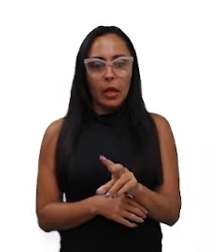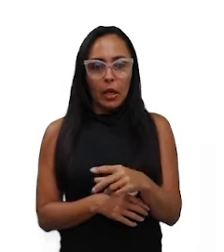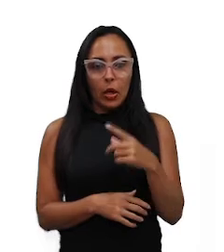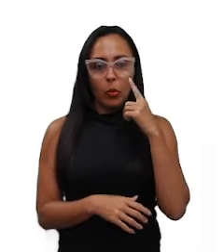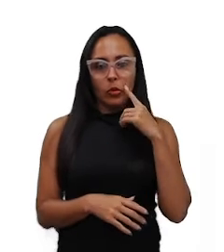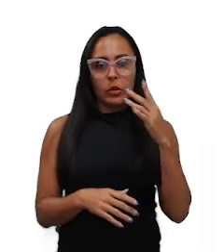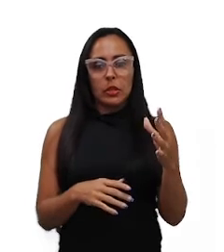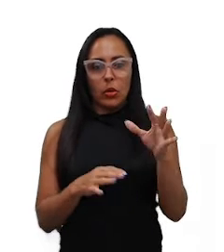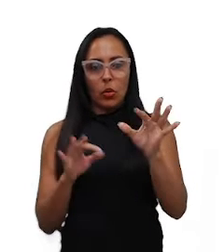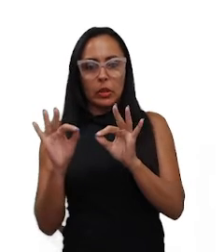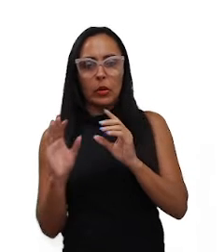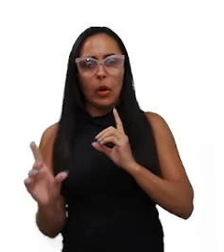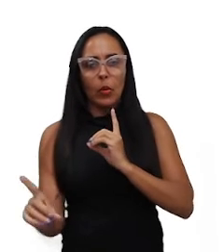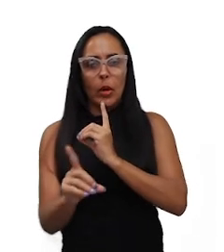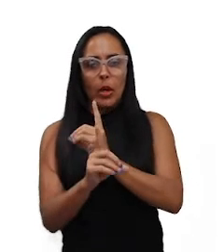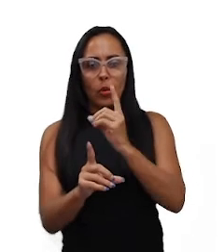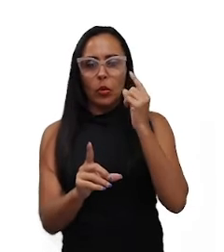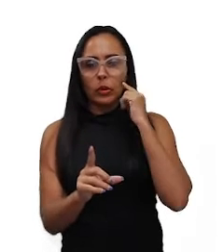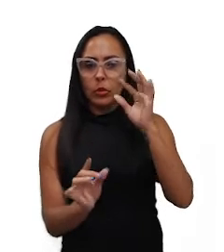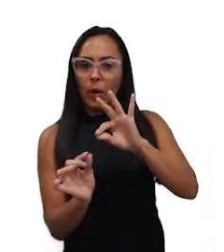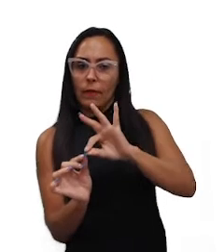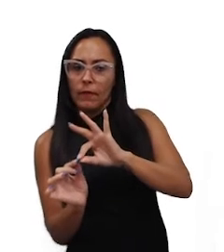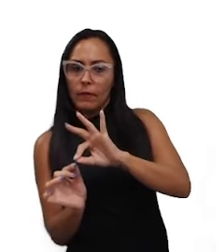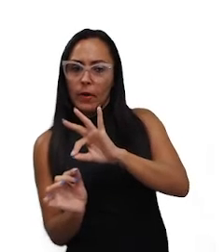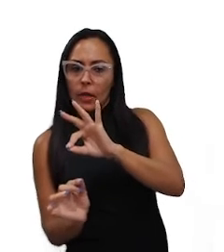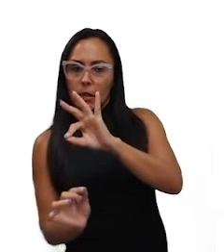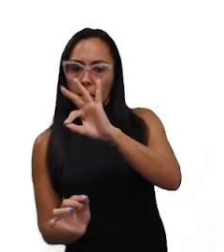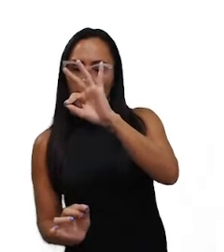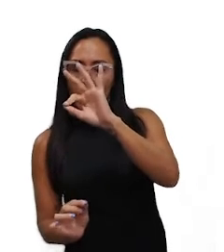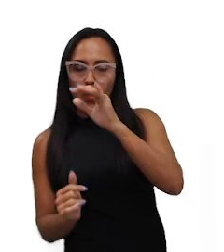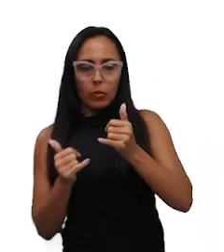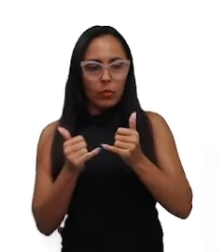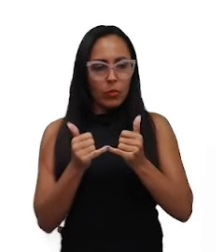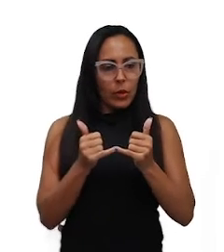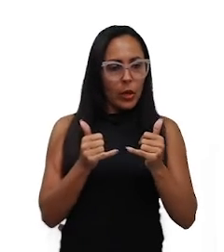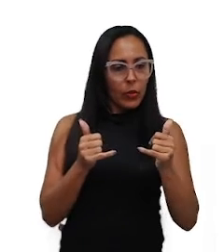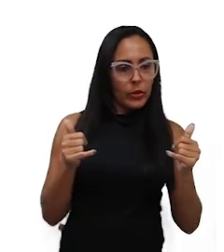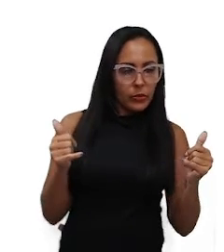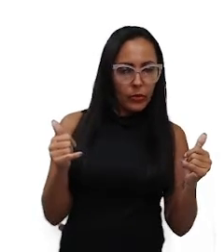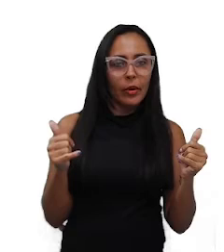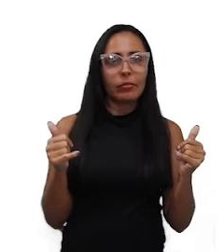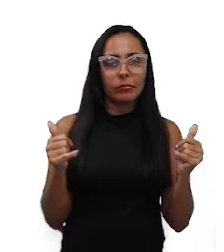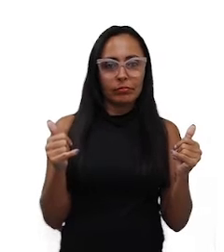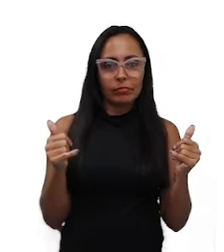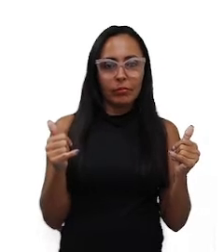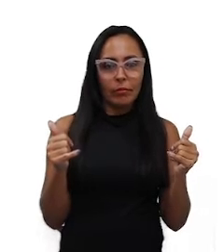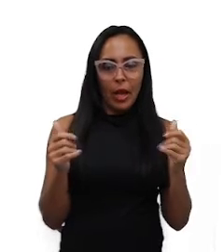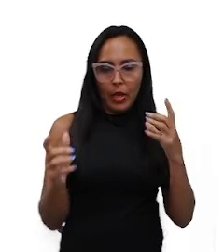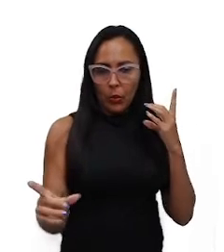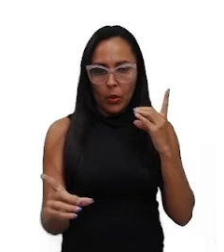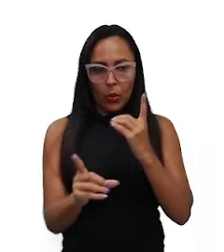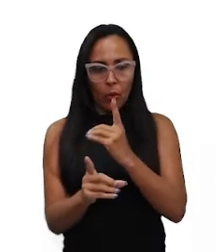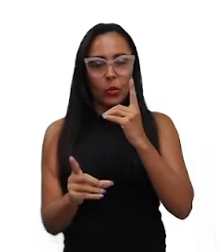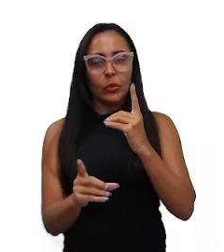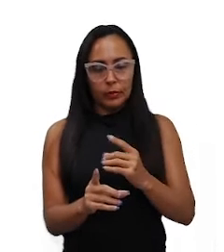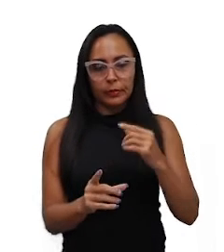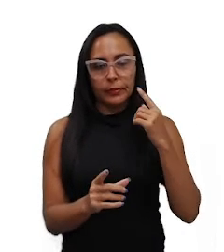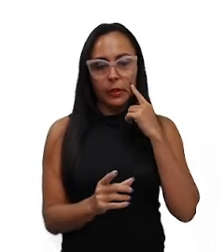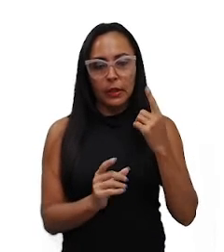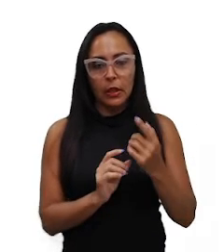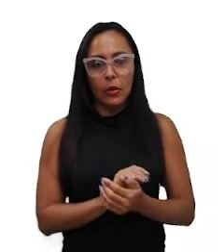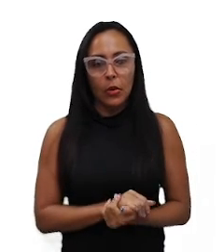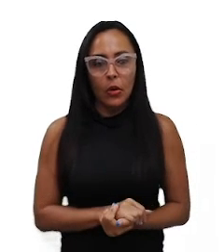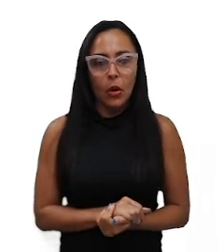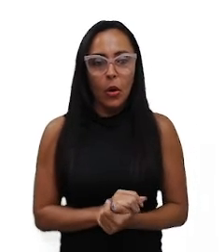forma com o encontro de uma linha vertical com a linha horizontal. Ou seja, como a gente tem a linha de terra, né,